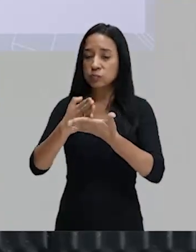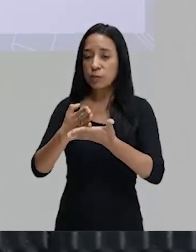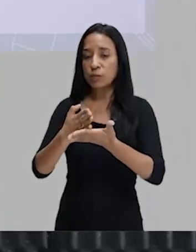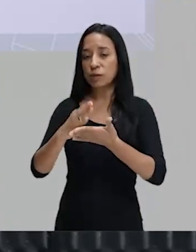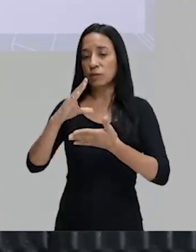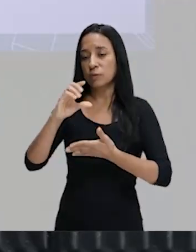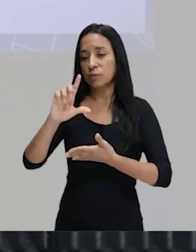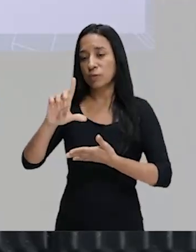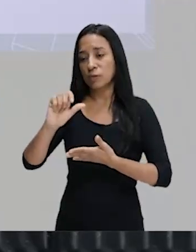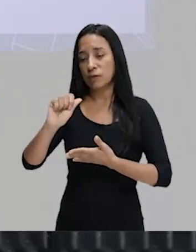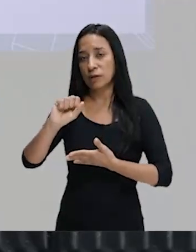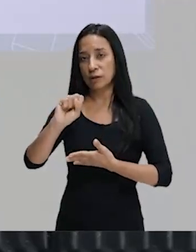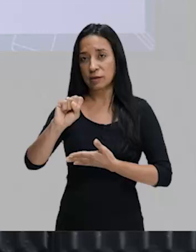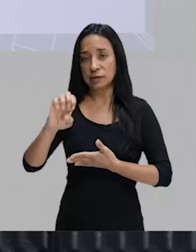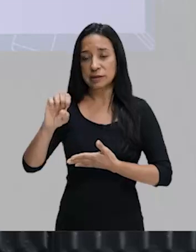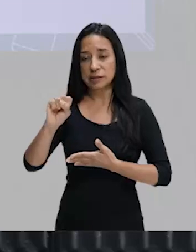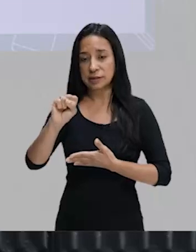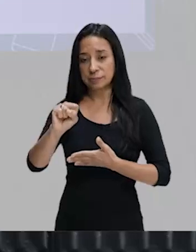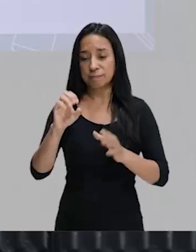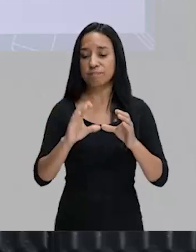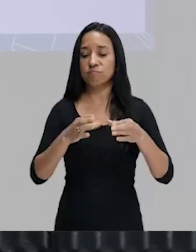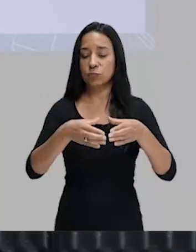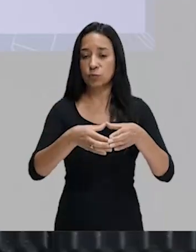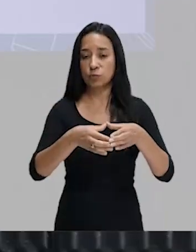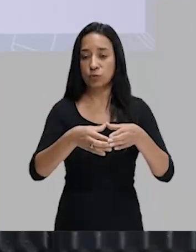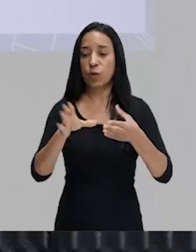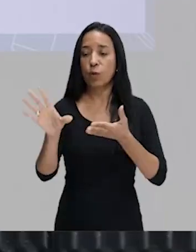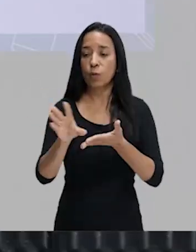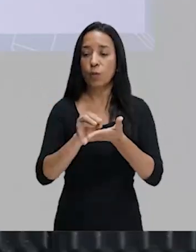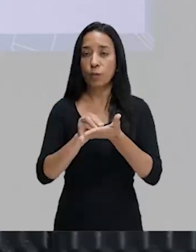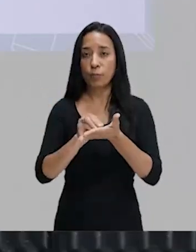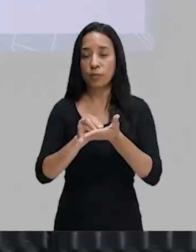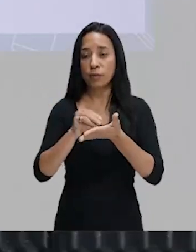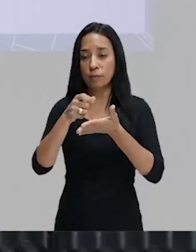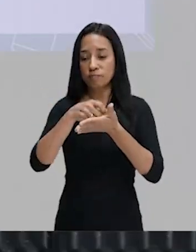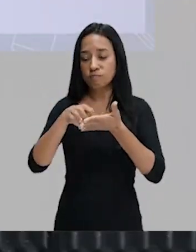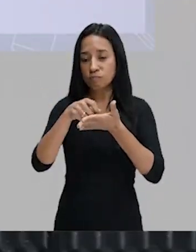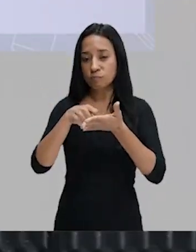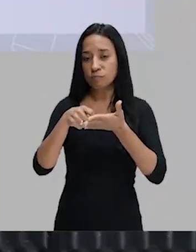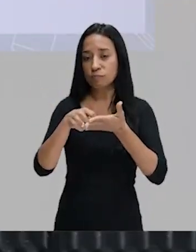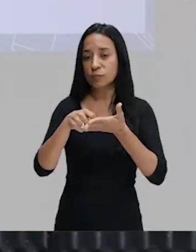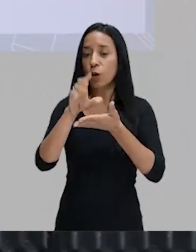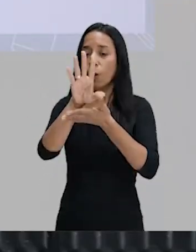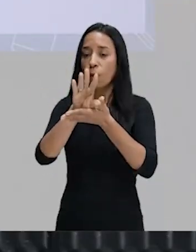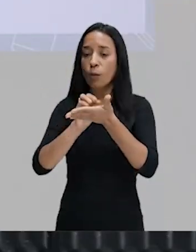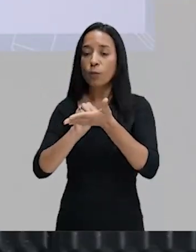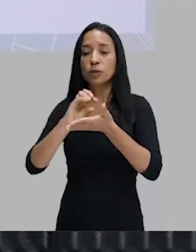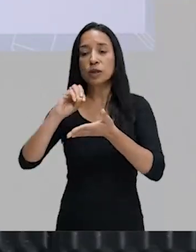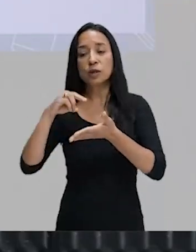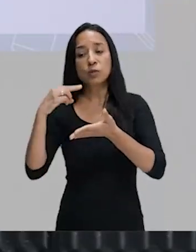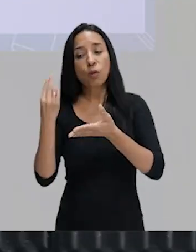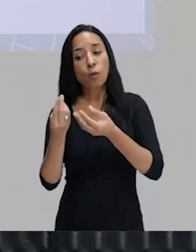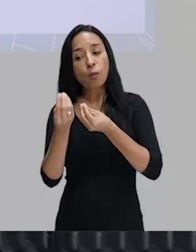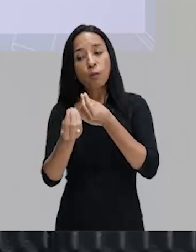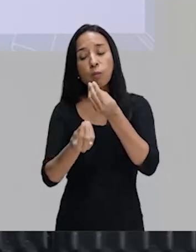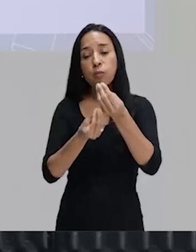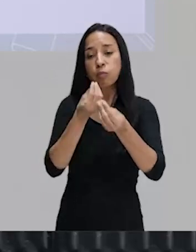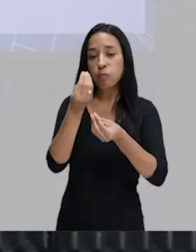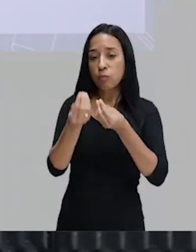para você anotar direitinho no seu caderno, copie aí. Modelos ou formas de estratificação.